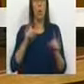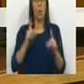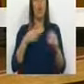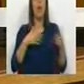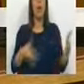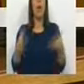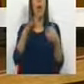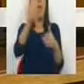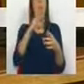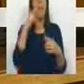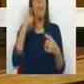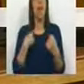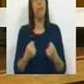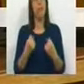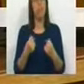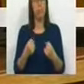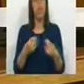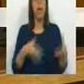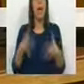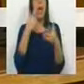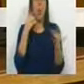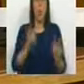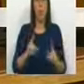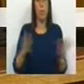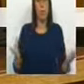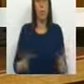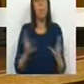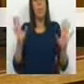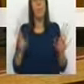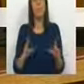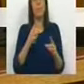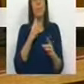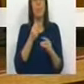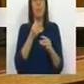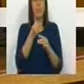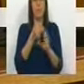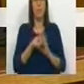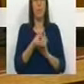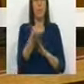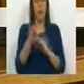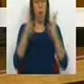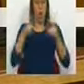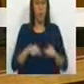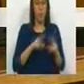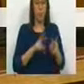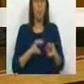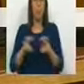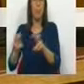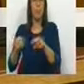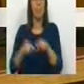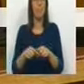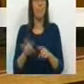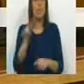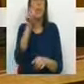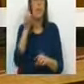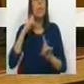o destino desta viagem conjunta, para o rumo, e, nesse sentido, vários capítulos deste Orçamento de Estado não olham